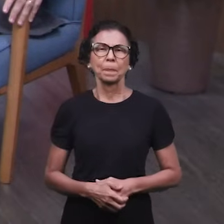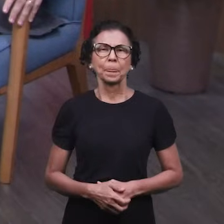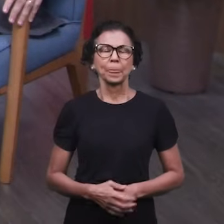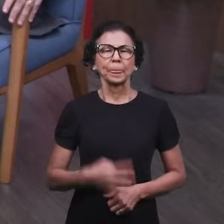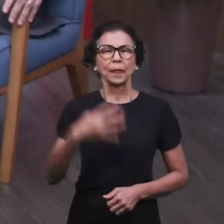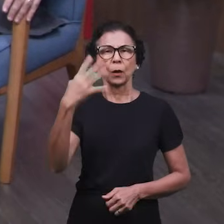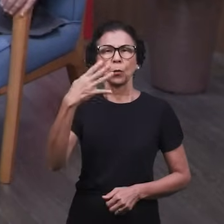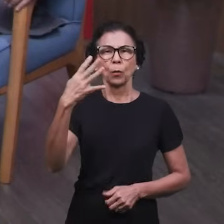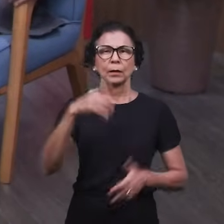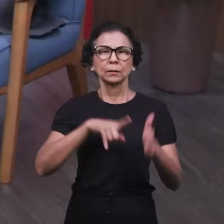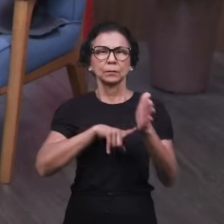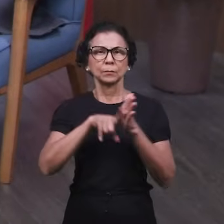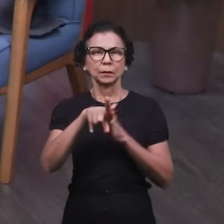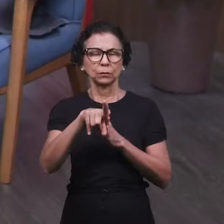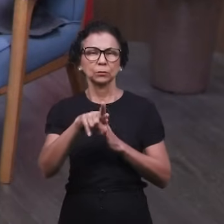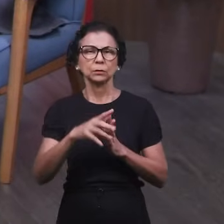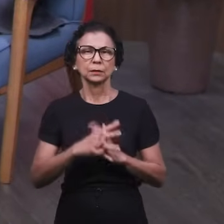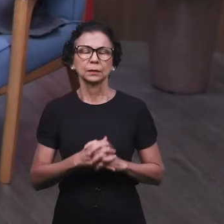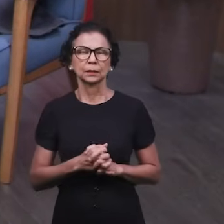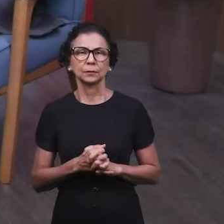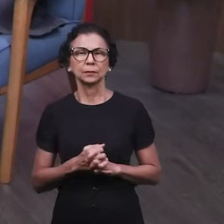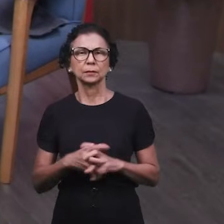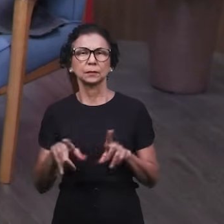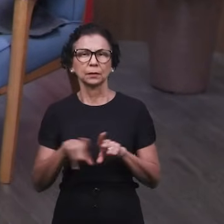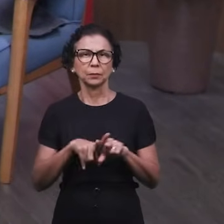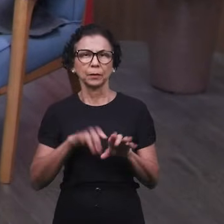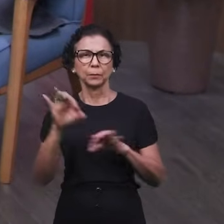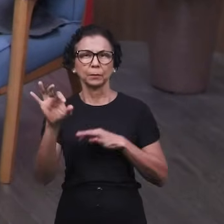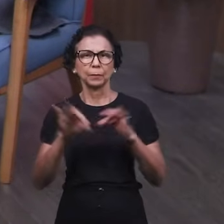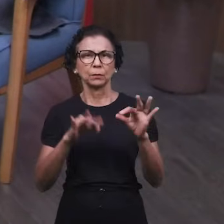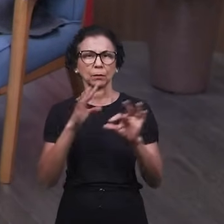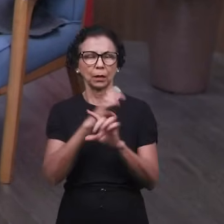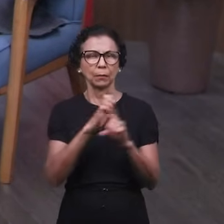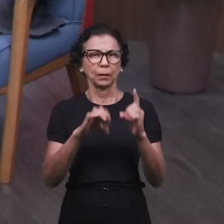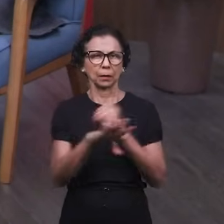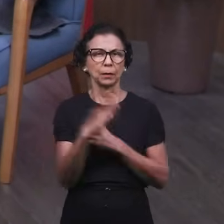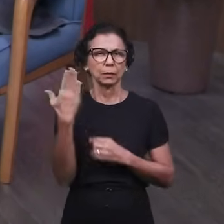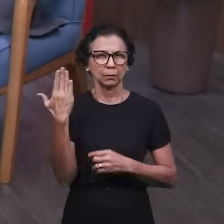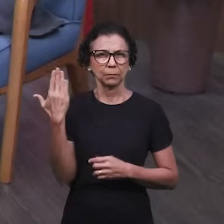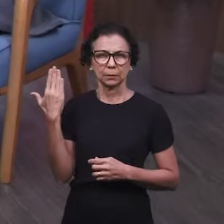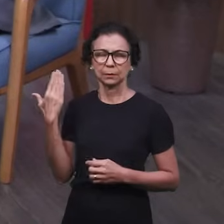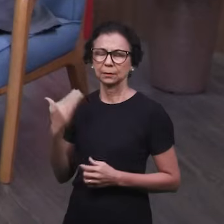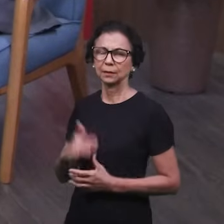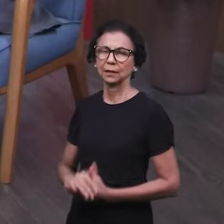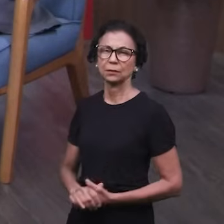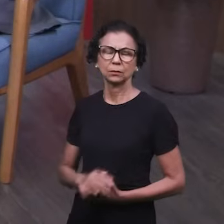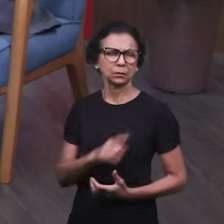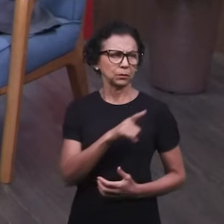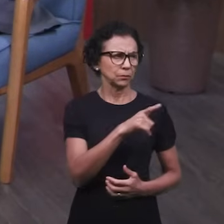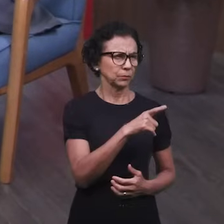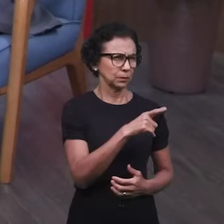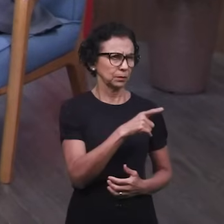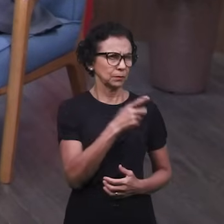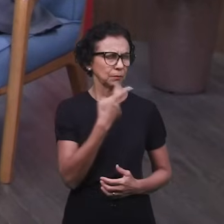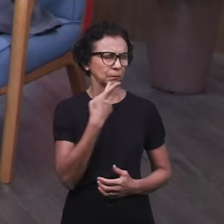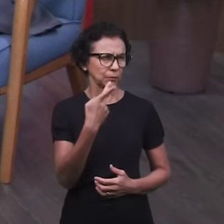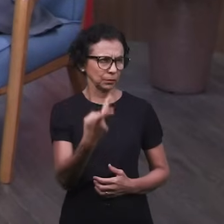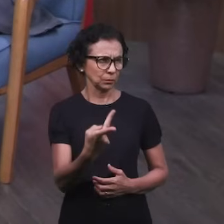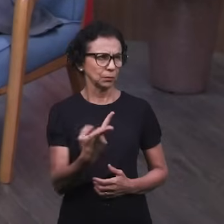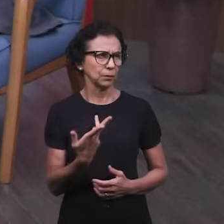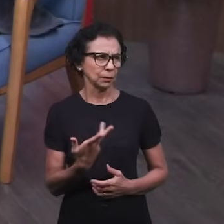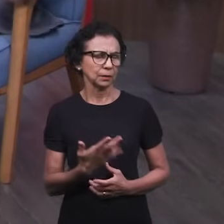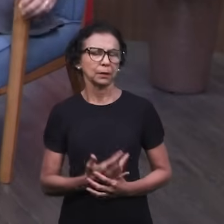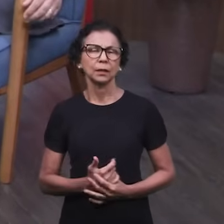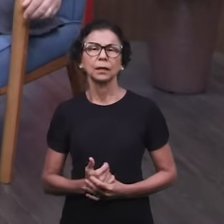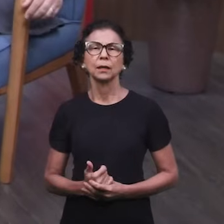última pergunta que foi abordada na Escola Bíblica Dominical, que é o que você acabou de introduzir, né? Falando